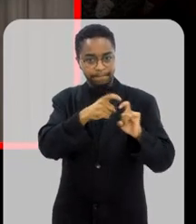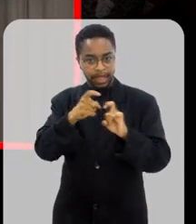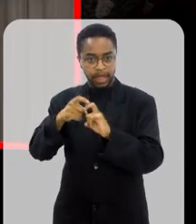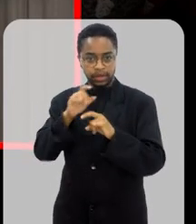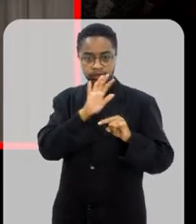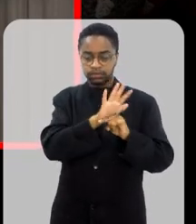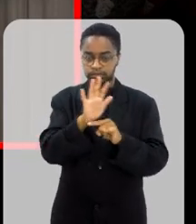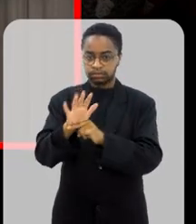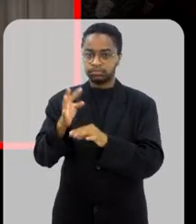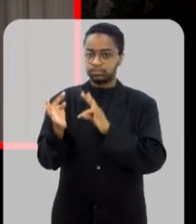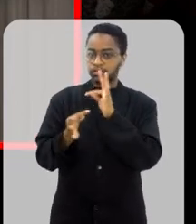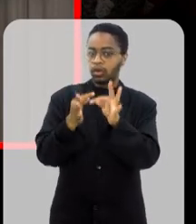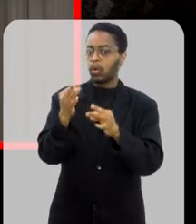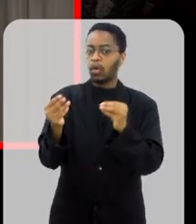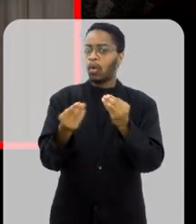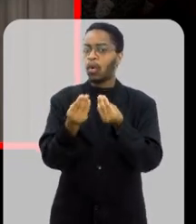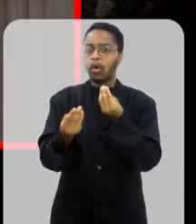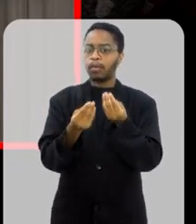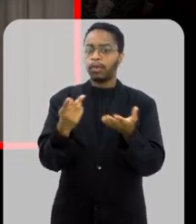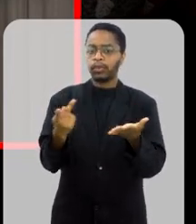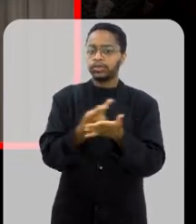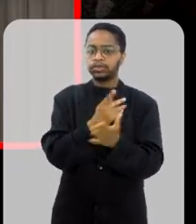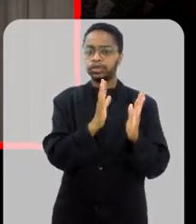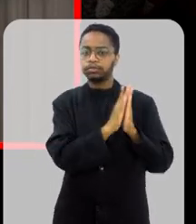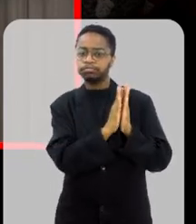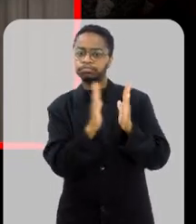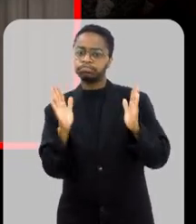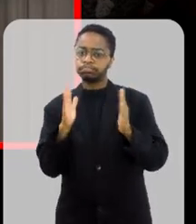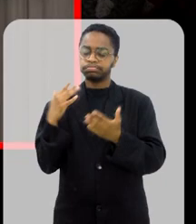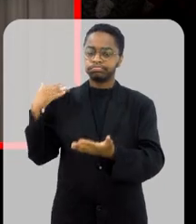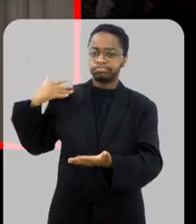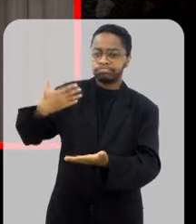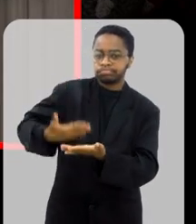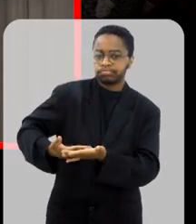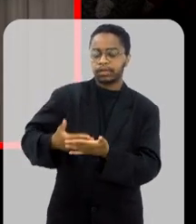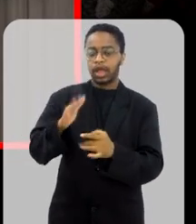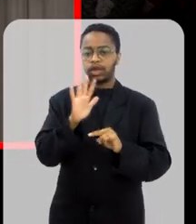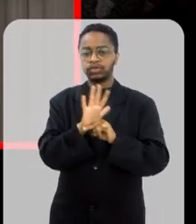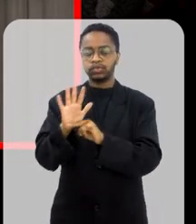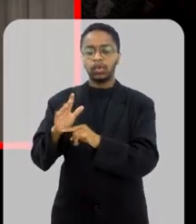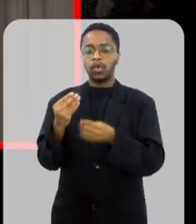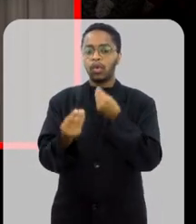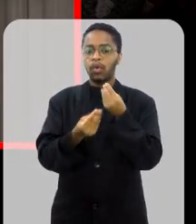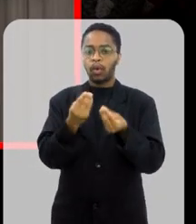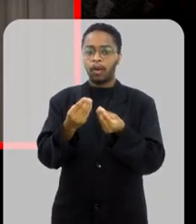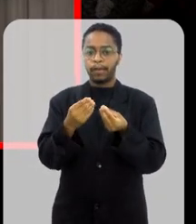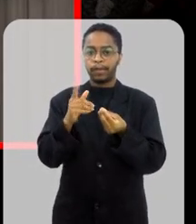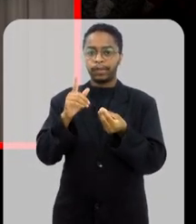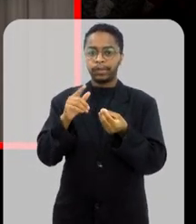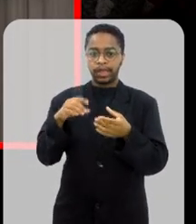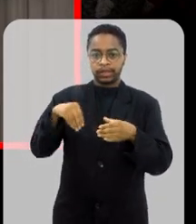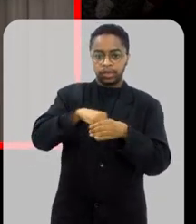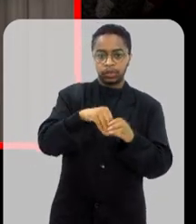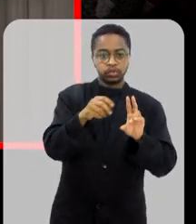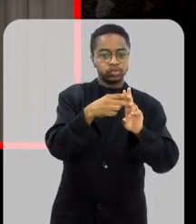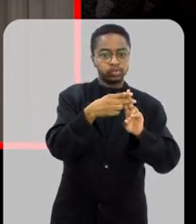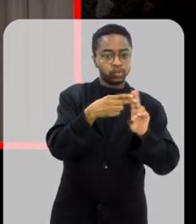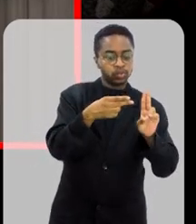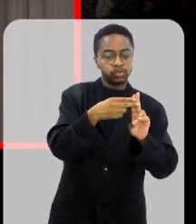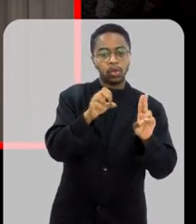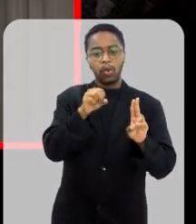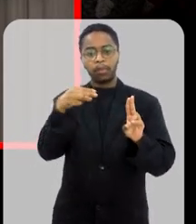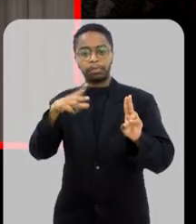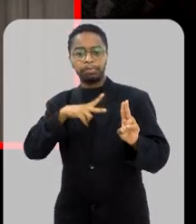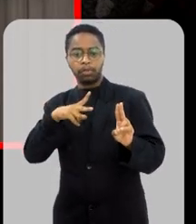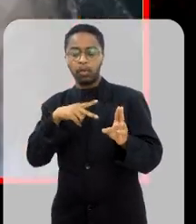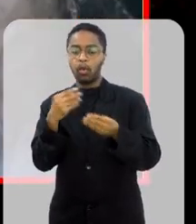né, ao longo aí desse seu tratamento. Como que foi a sua caminhada, né, de ajuda? Você se tratou, no sistema público ou privado?